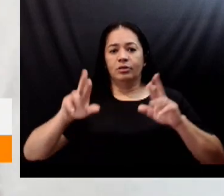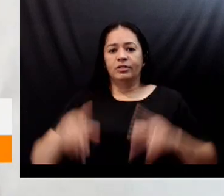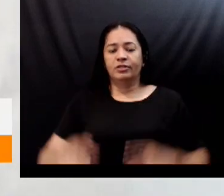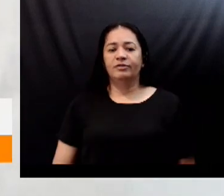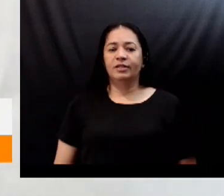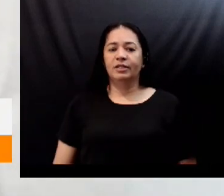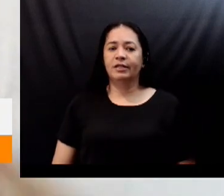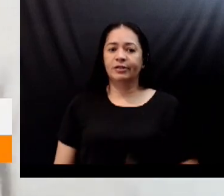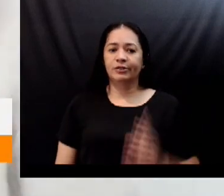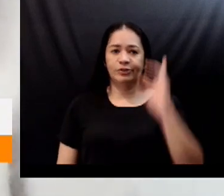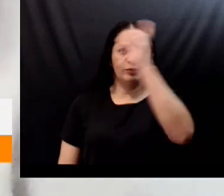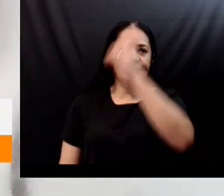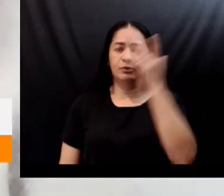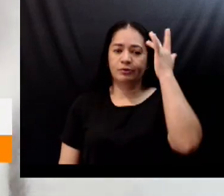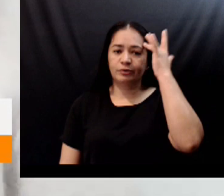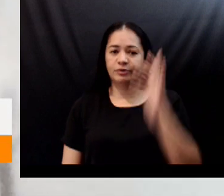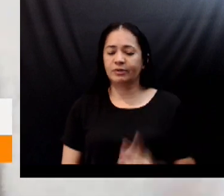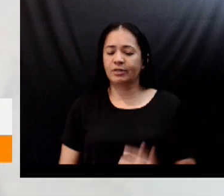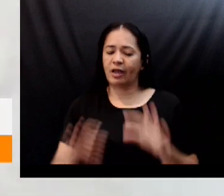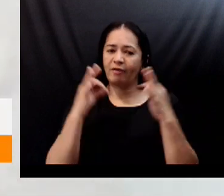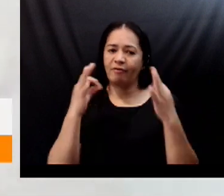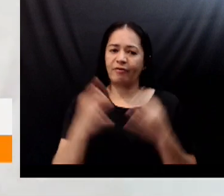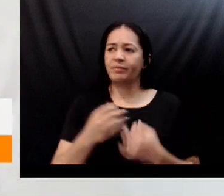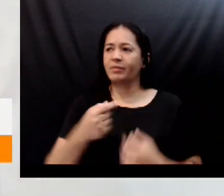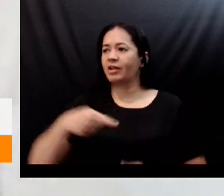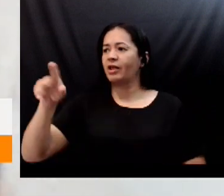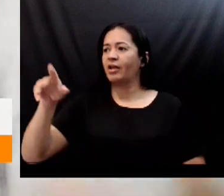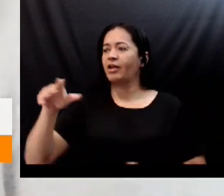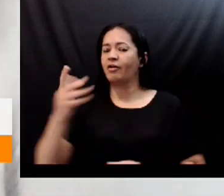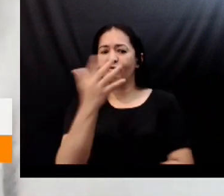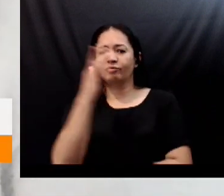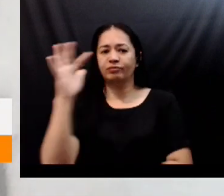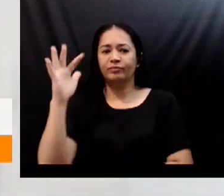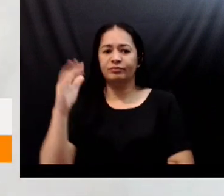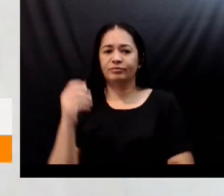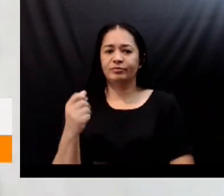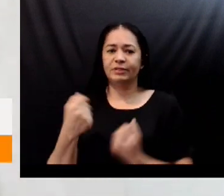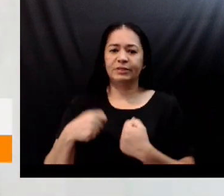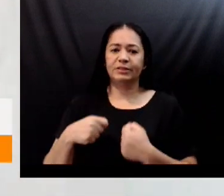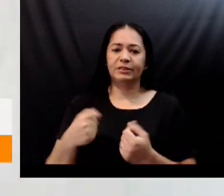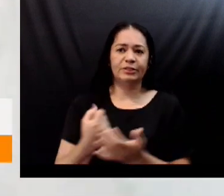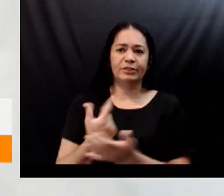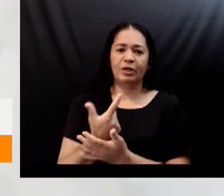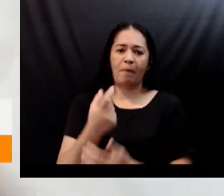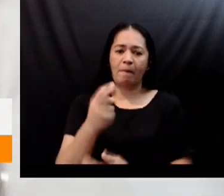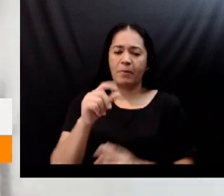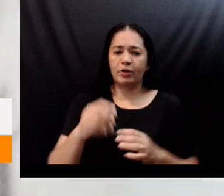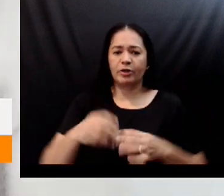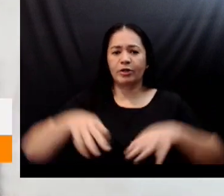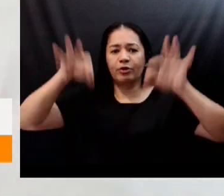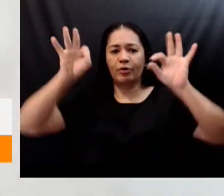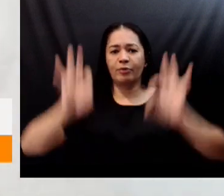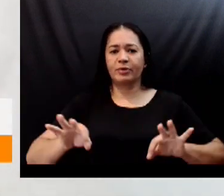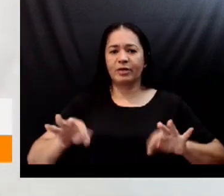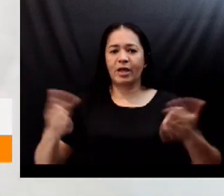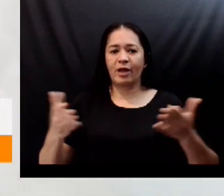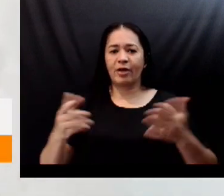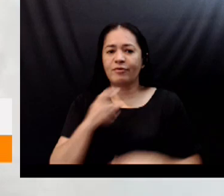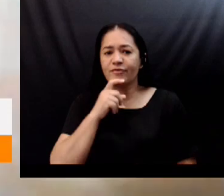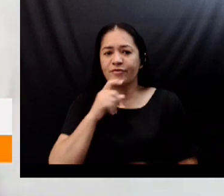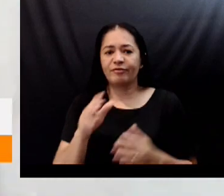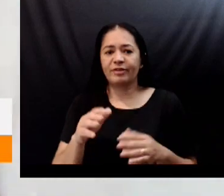lá, pega a família, vai ao parque, não gasta muito ir no parque, faça um piquenique. Agora que tá frio, faça a manhã da